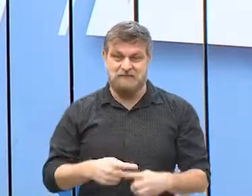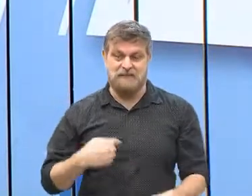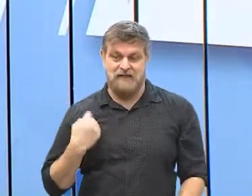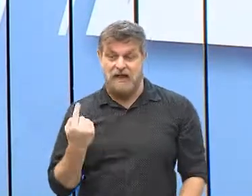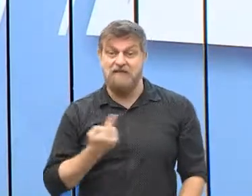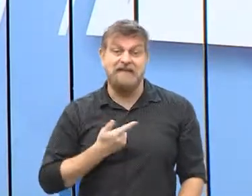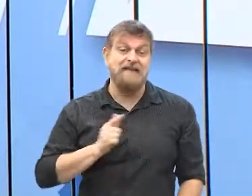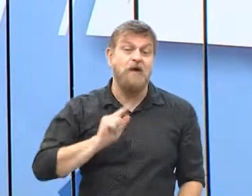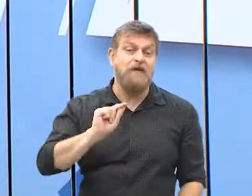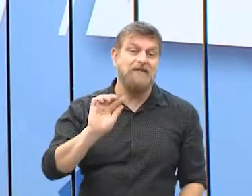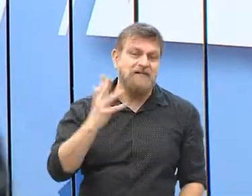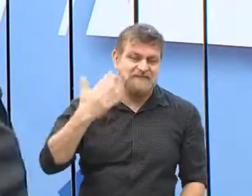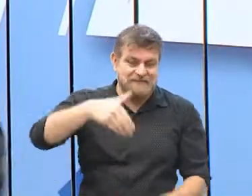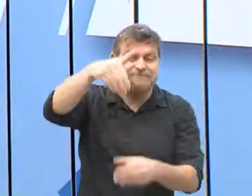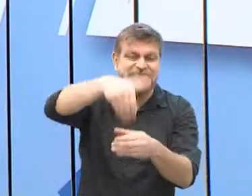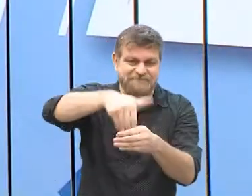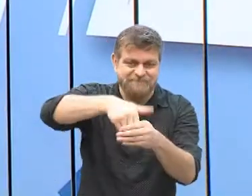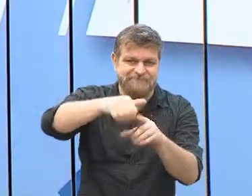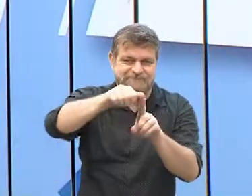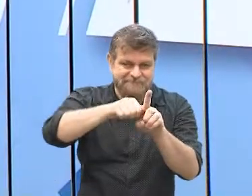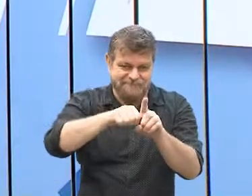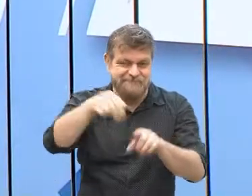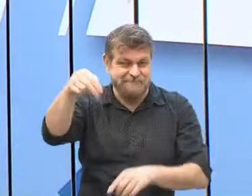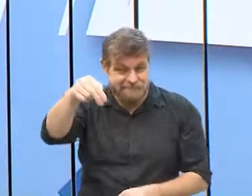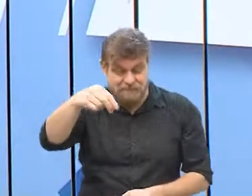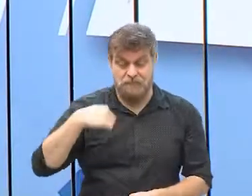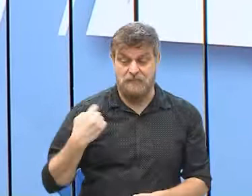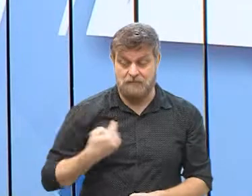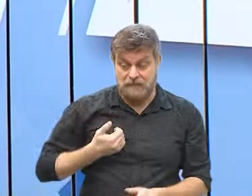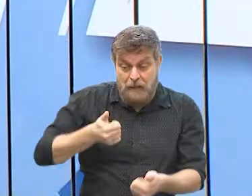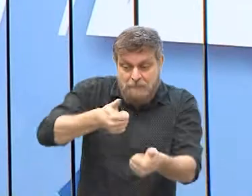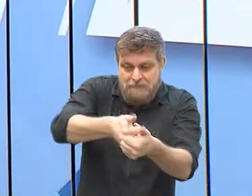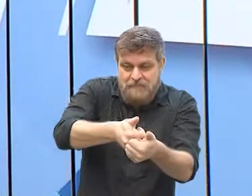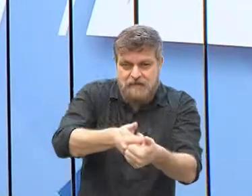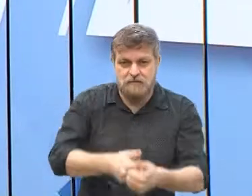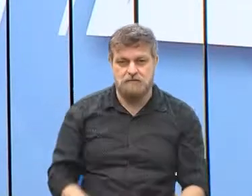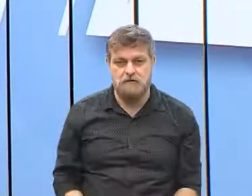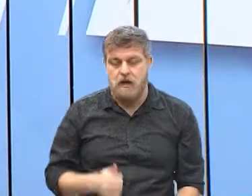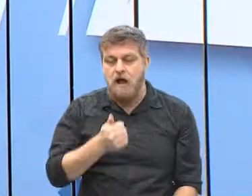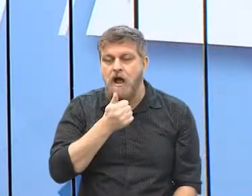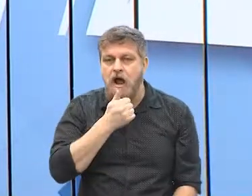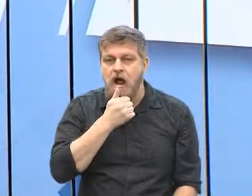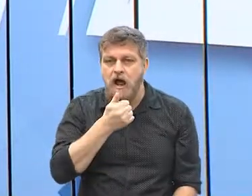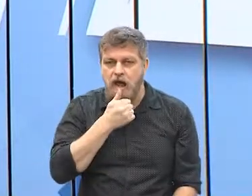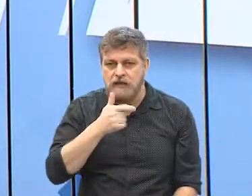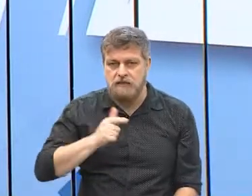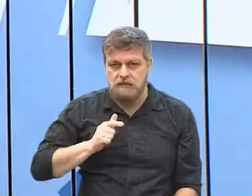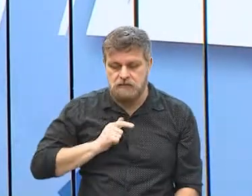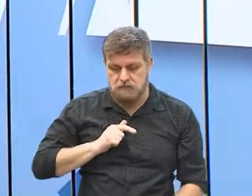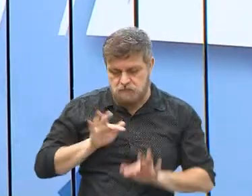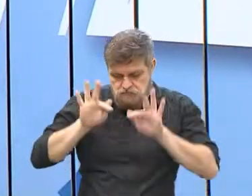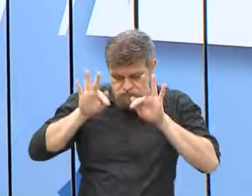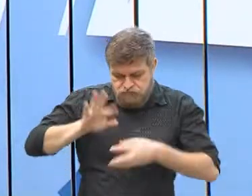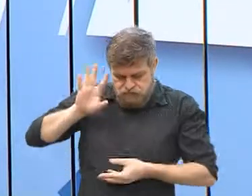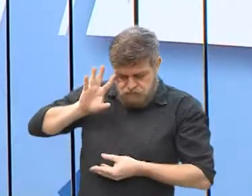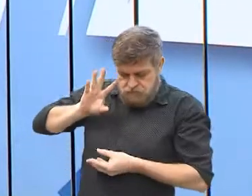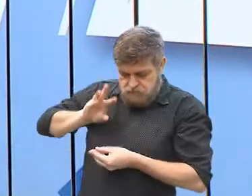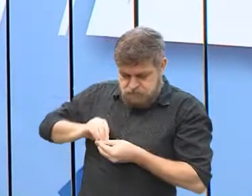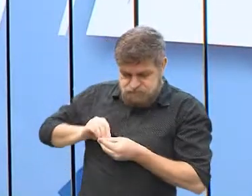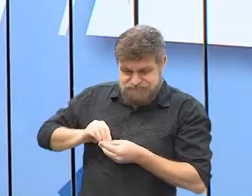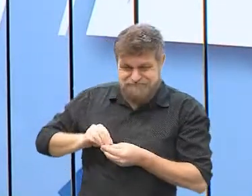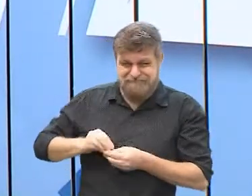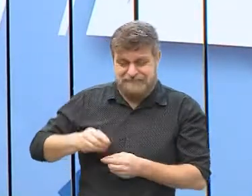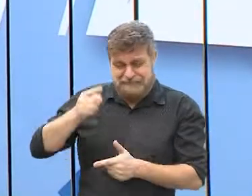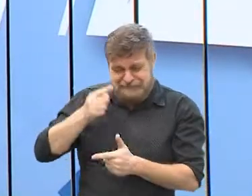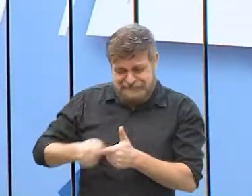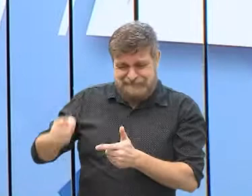com eleições aí que se avizinham, né? Mas nós vamos estar ainda finalizando esse momento de crise,